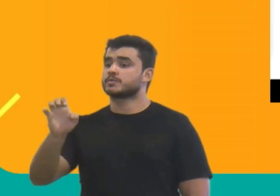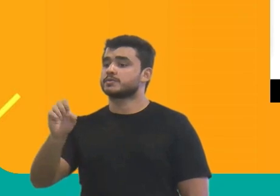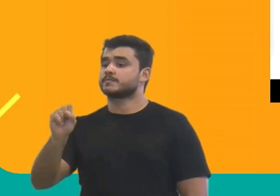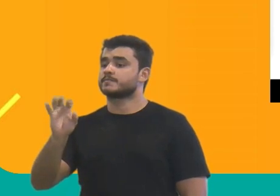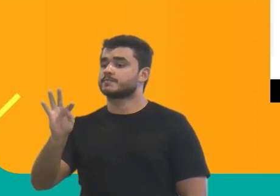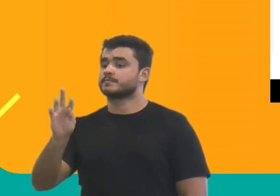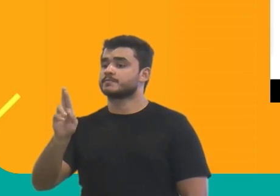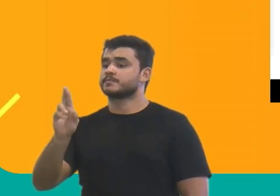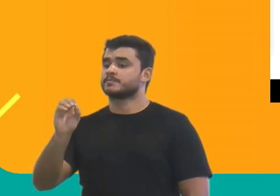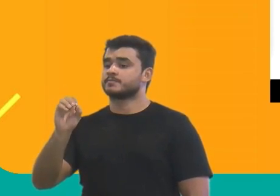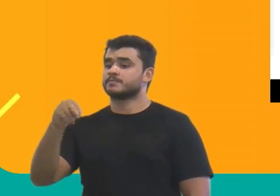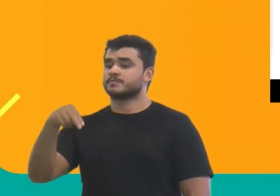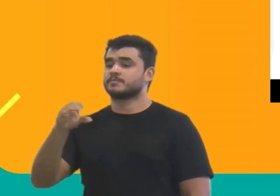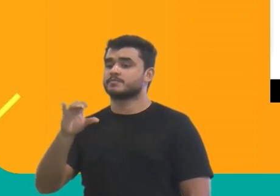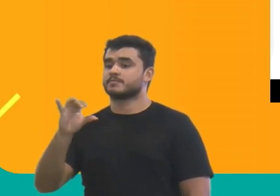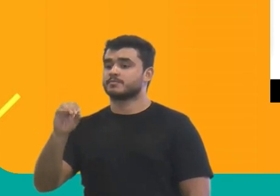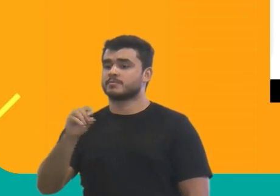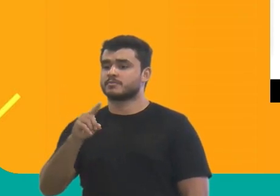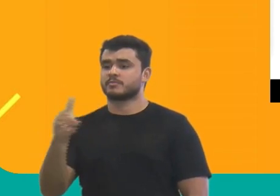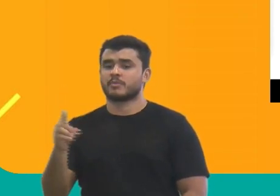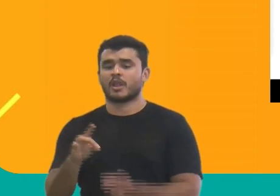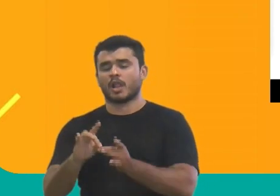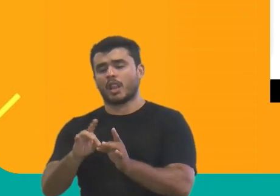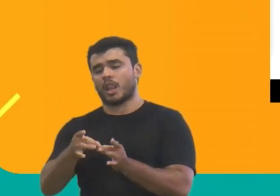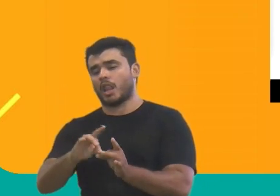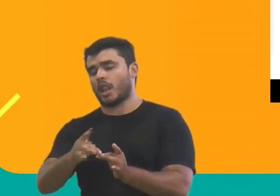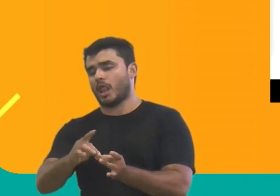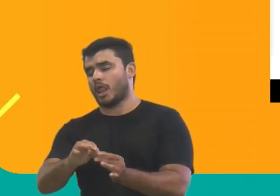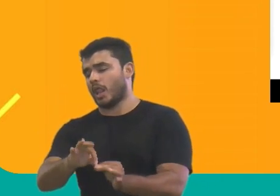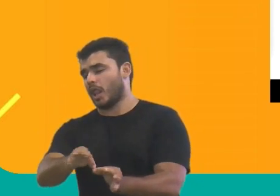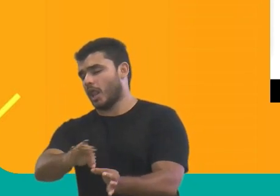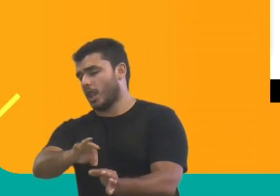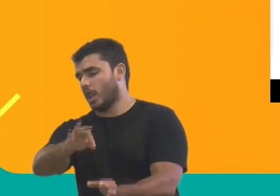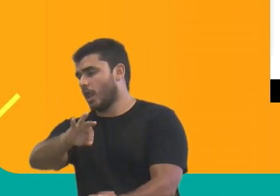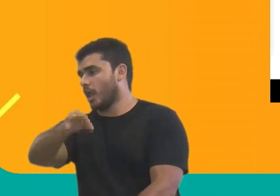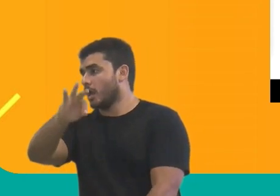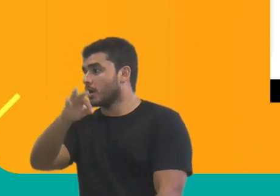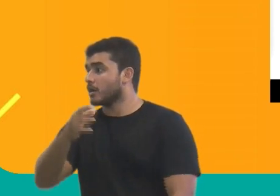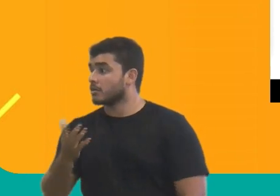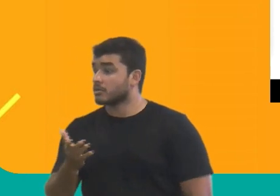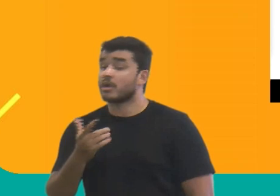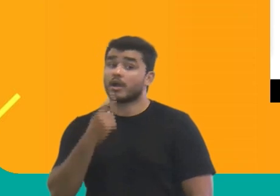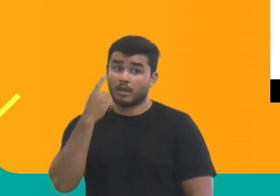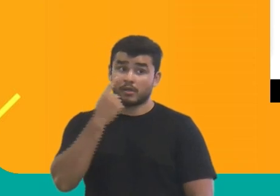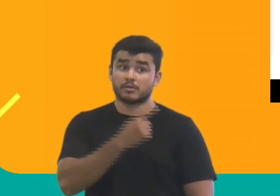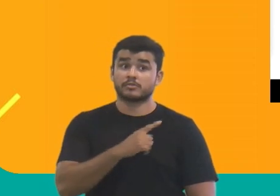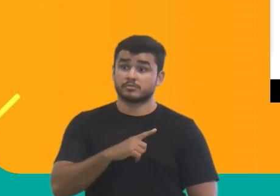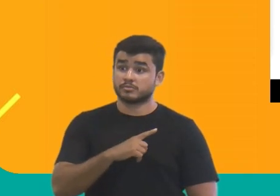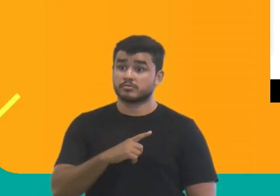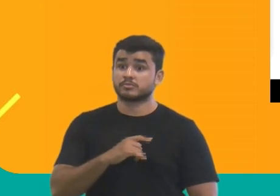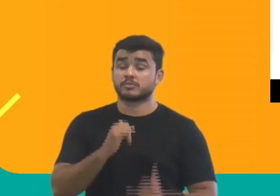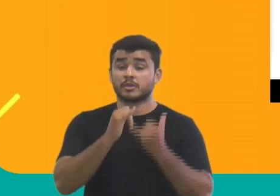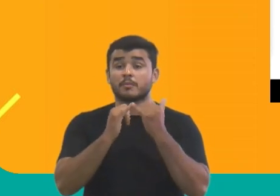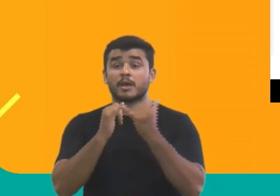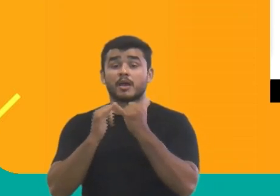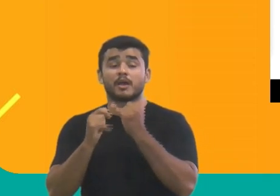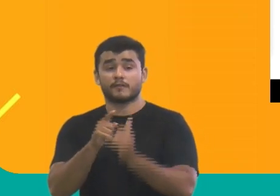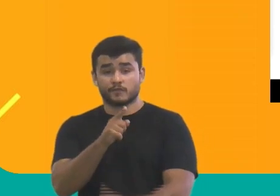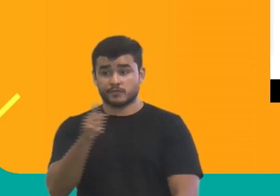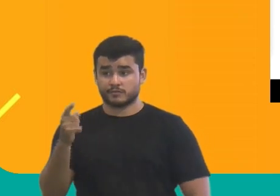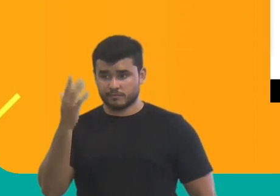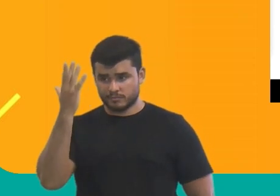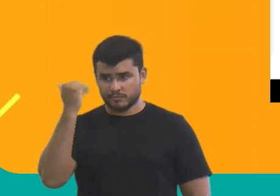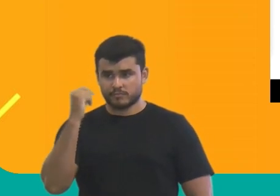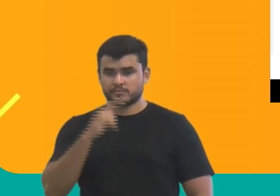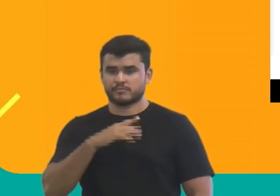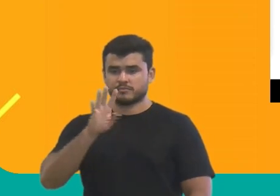estrôncio, e enrola você, dá duas voltas em você com o estrôncio. Ele até afirma que ele tem similaridade. Para quem lembra lá nas regrinhas da